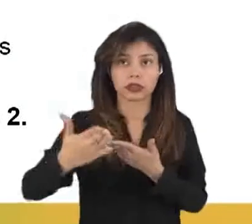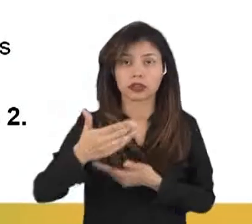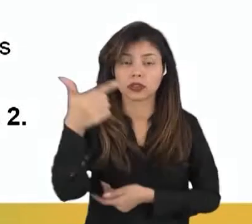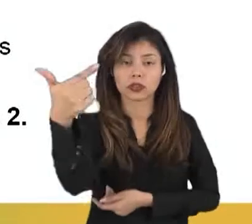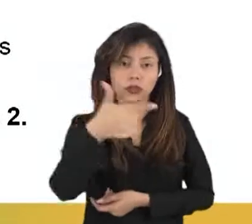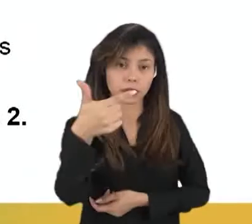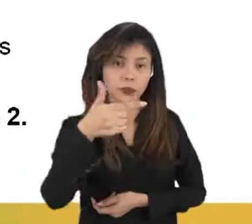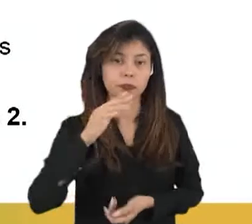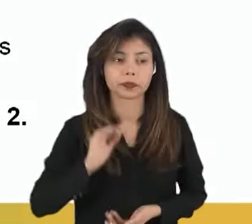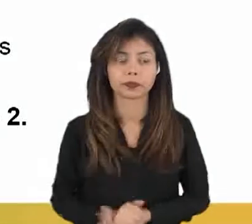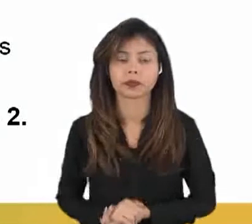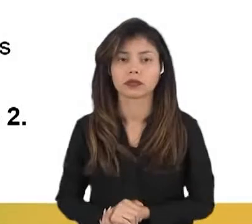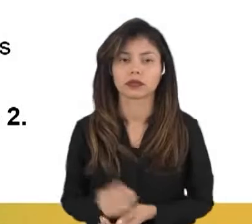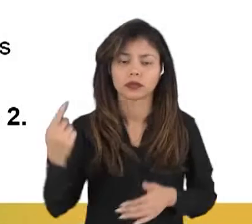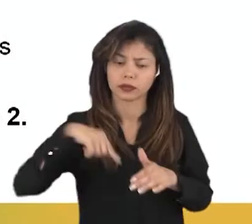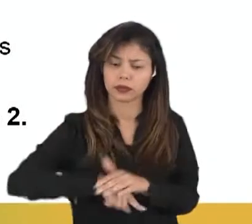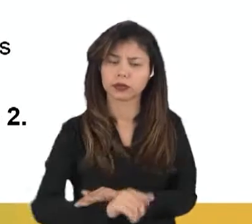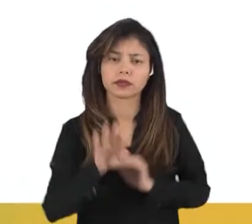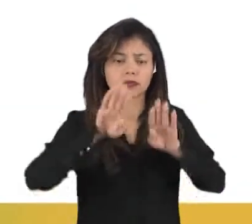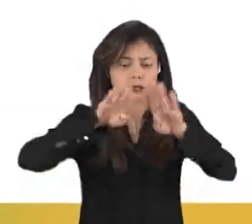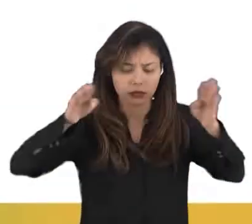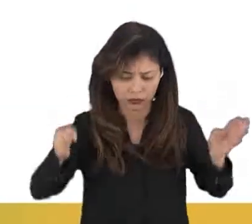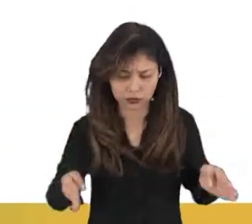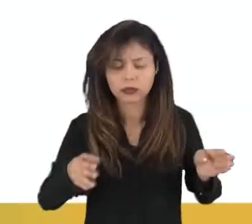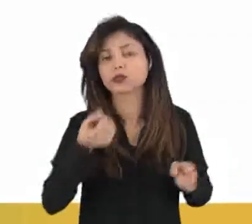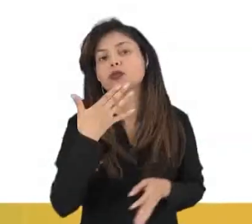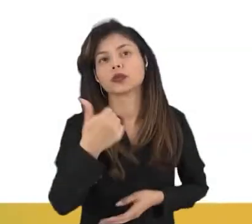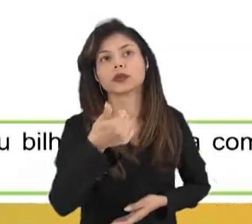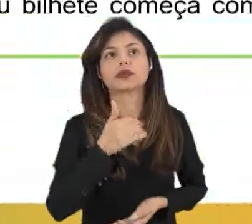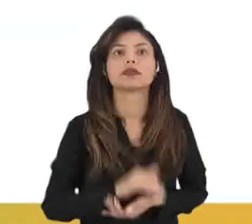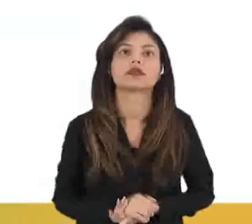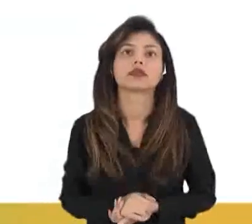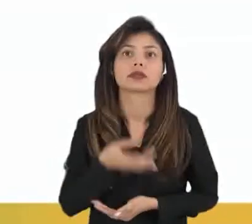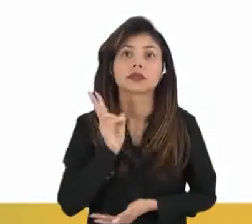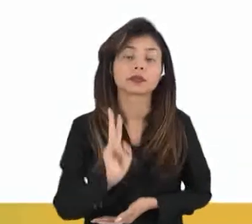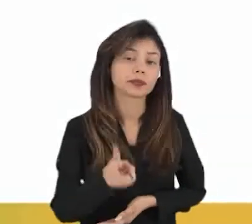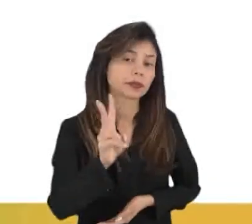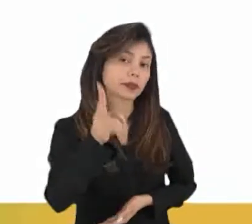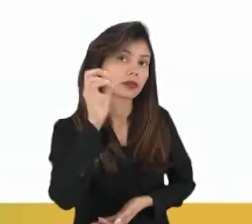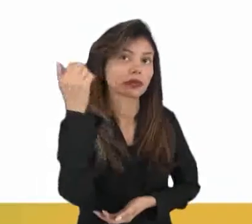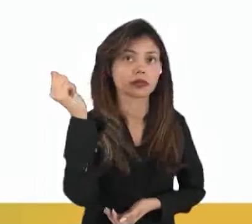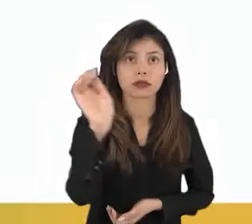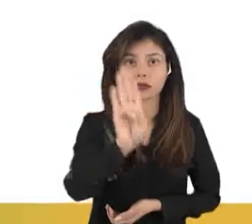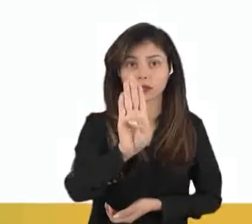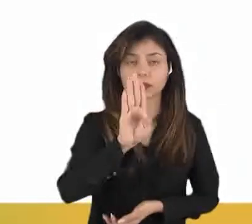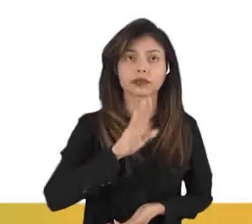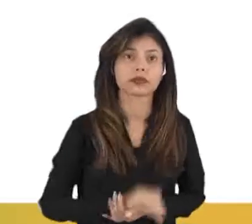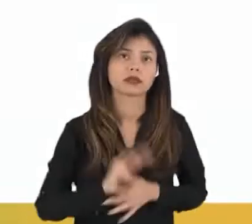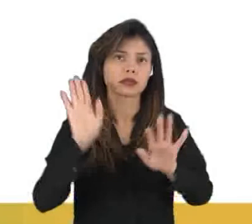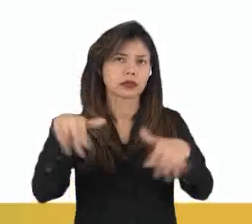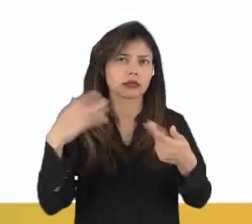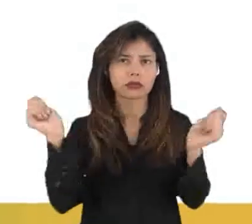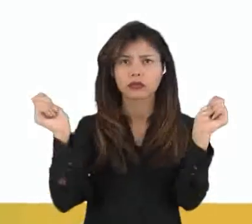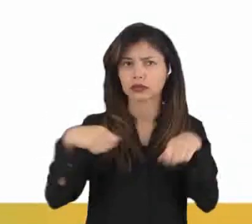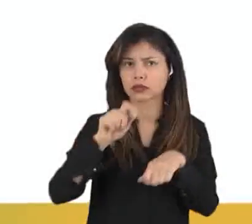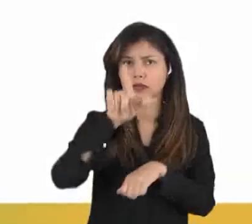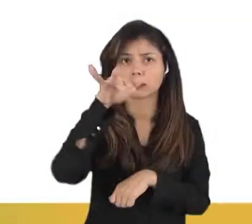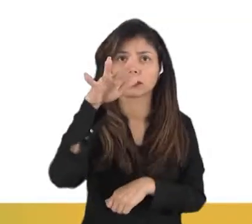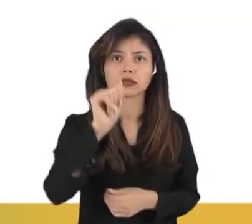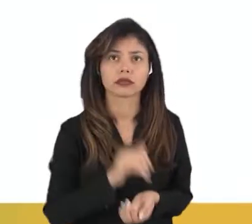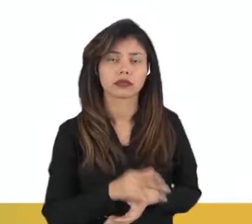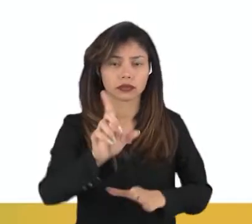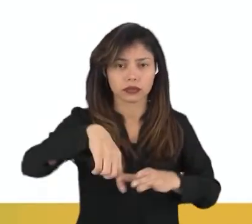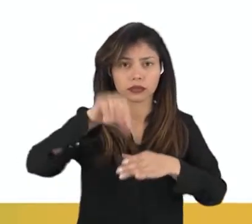algarismo número 2 dentro da urna. Muito bem. Então, vamos agora para a letra B. Qual a probabilidade de